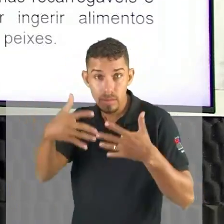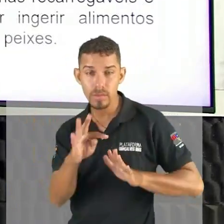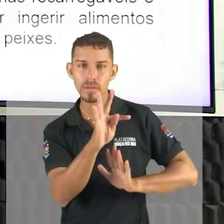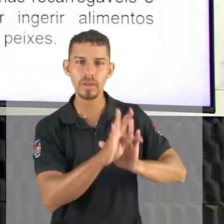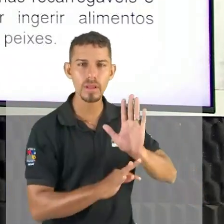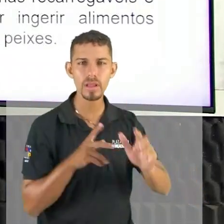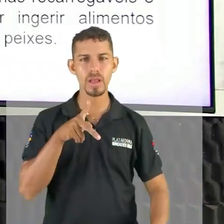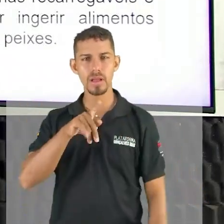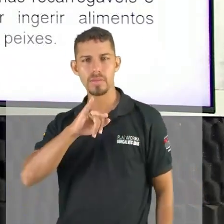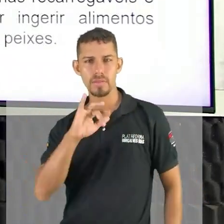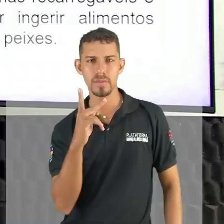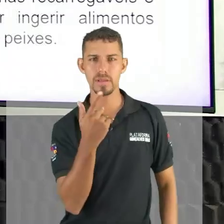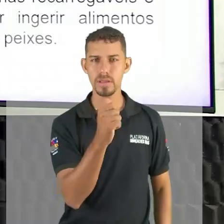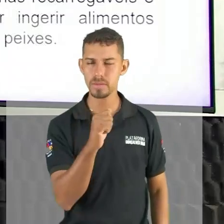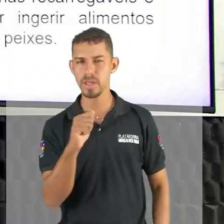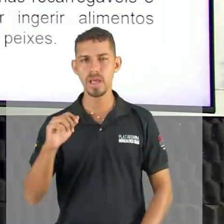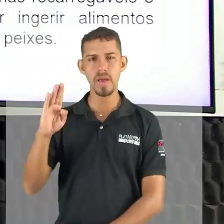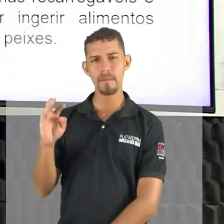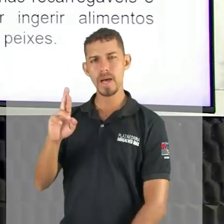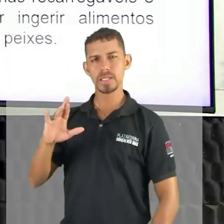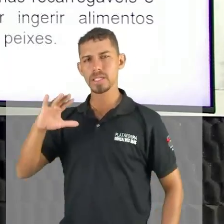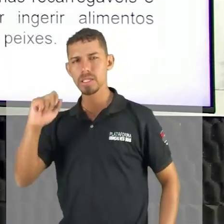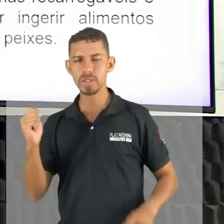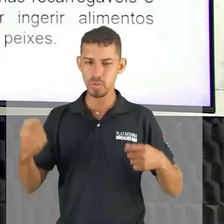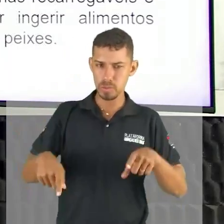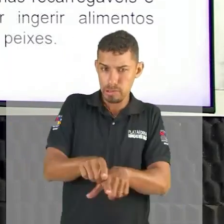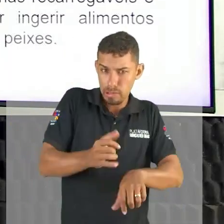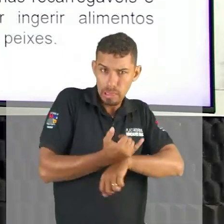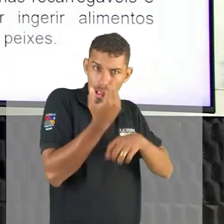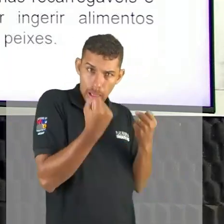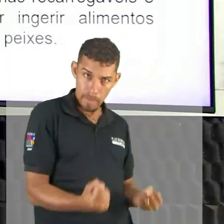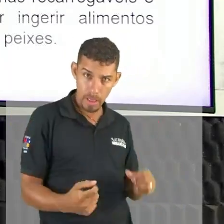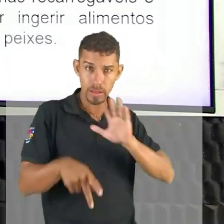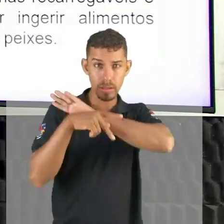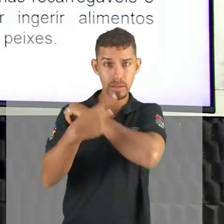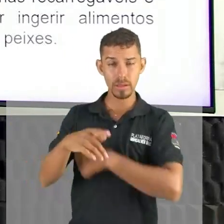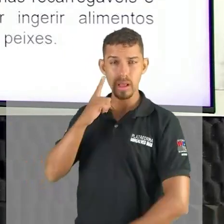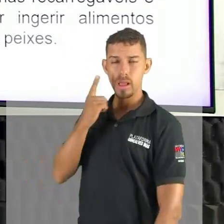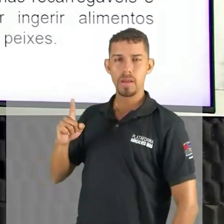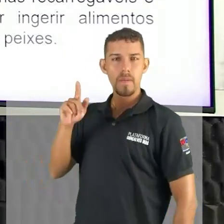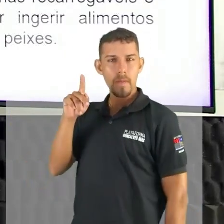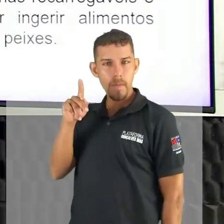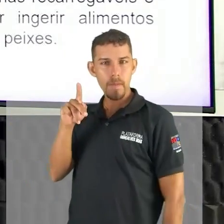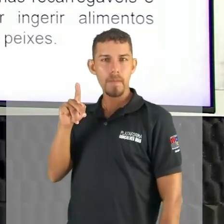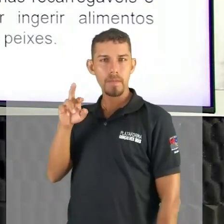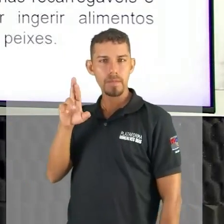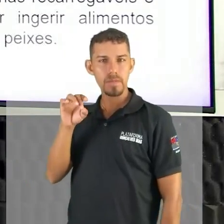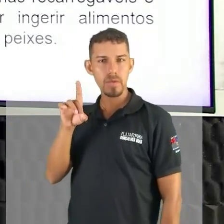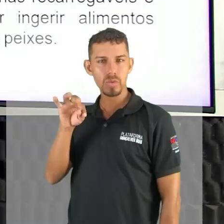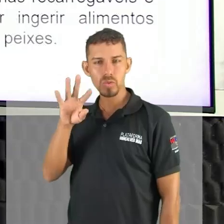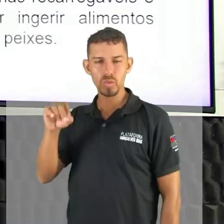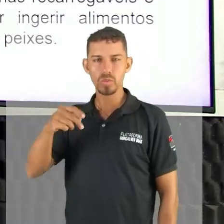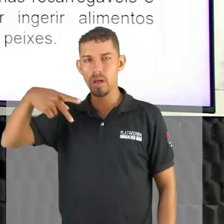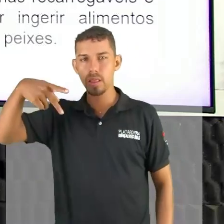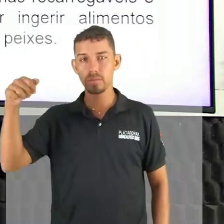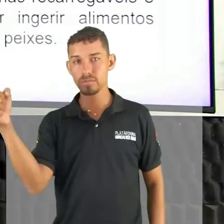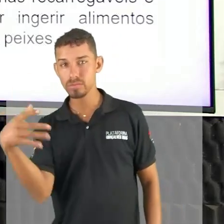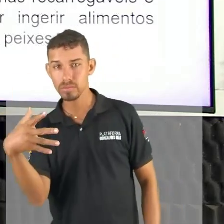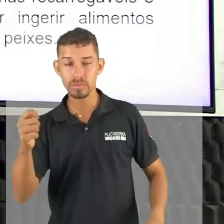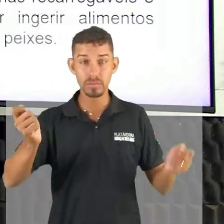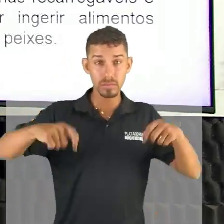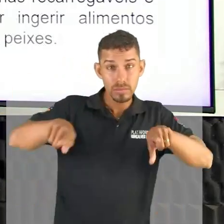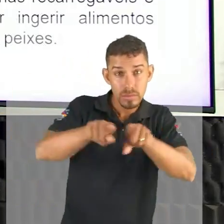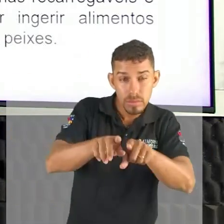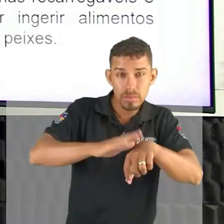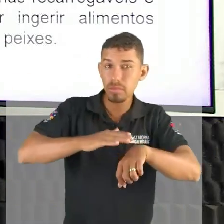pilhas e baterias, dos metais pesados presentes nestes produtos e que estes produtos são classicamente descartados